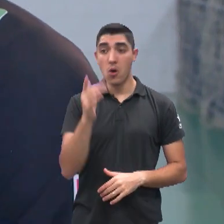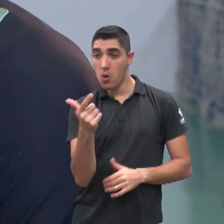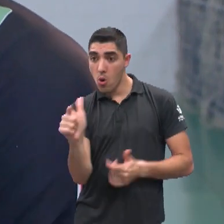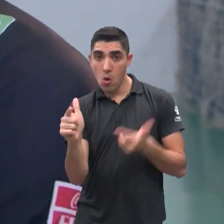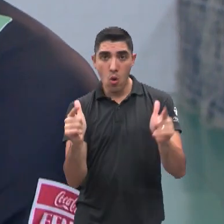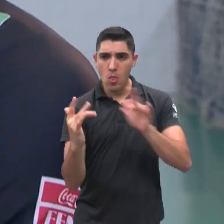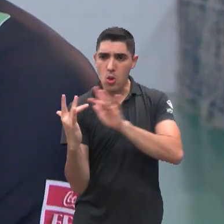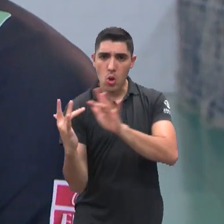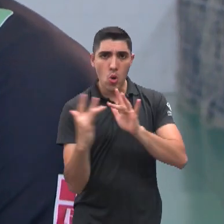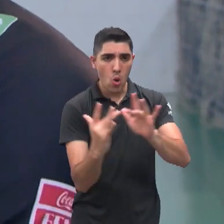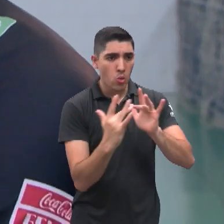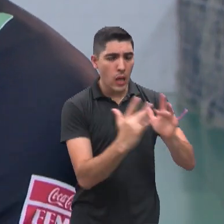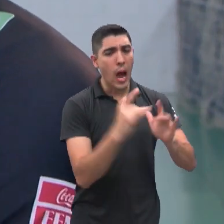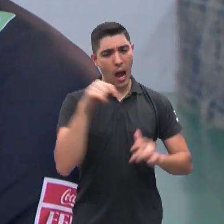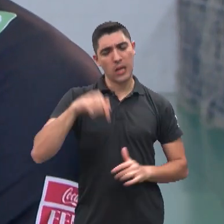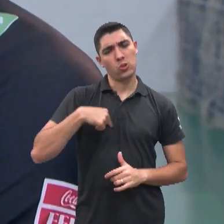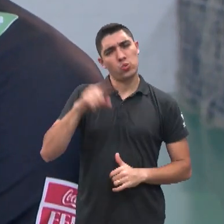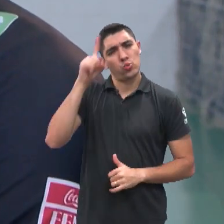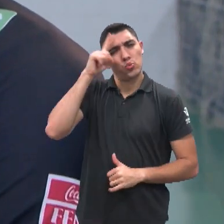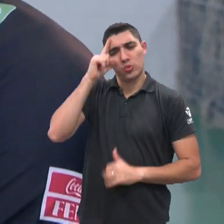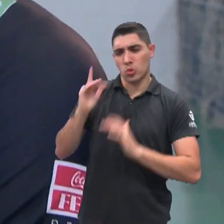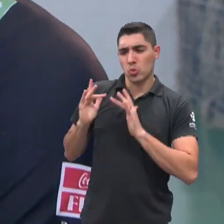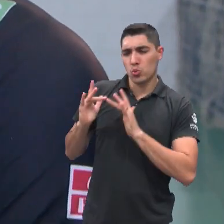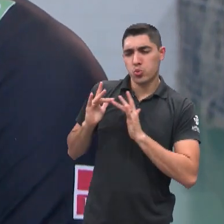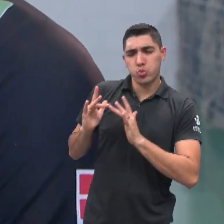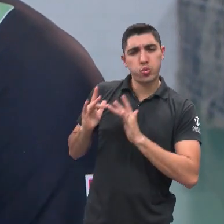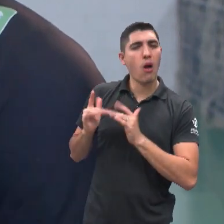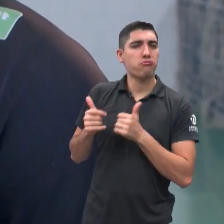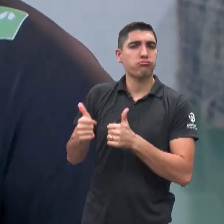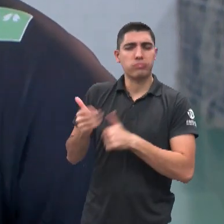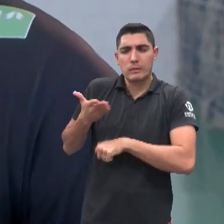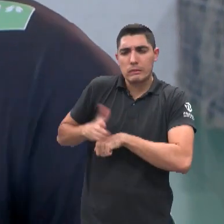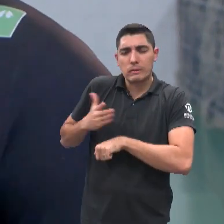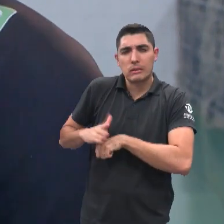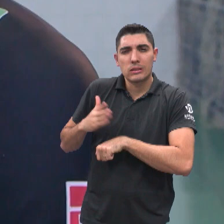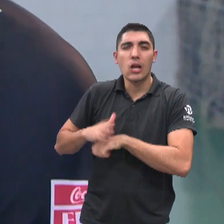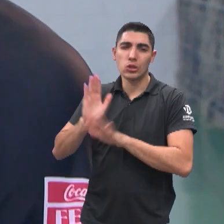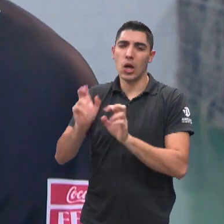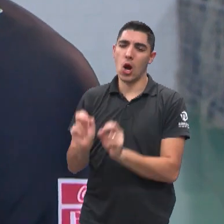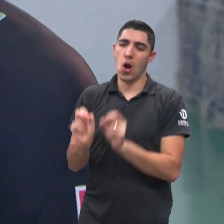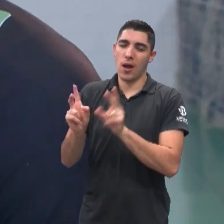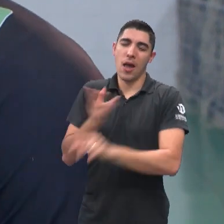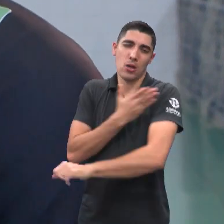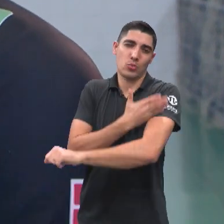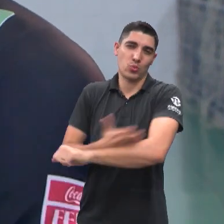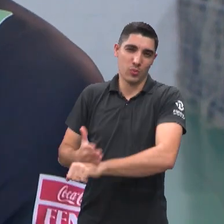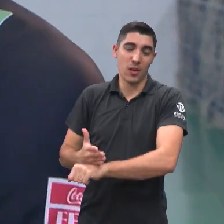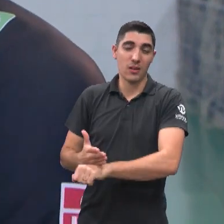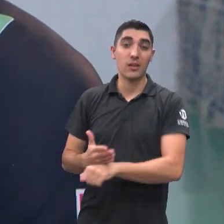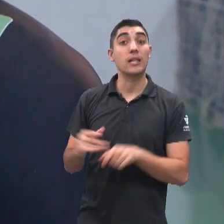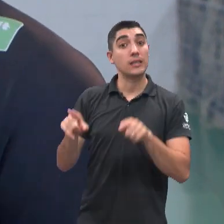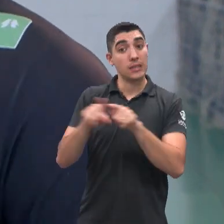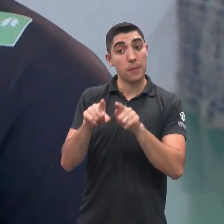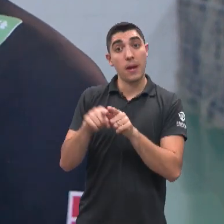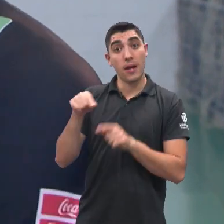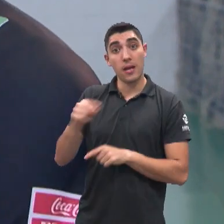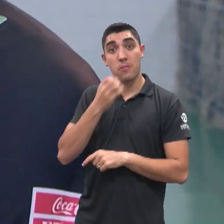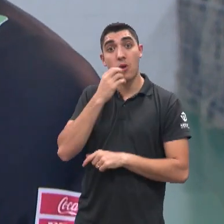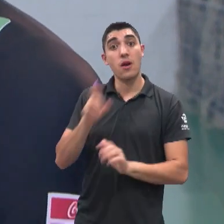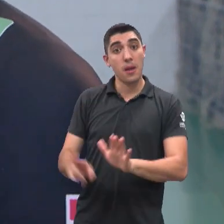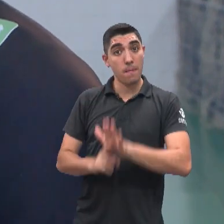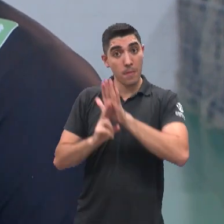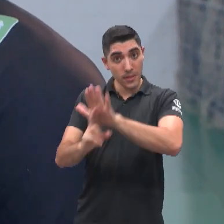está no dia a dia, tem mais contato, mais treinos juntos e também é especial você estar representando o clube e